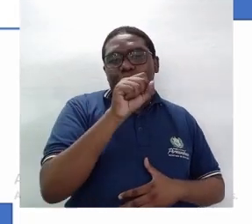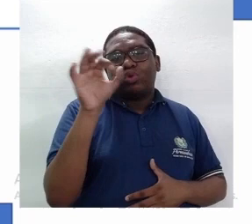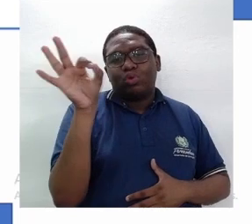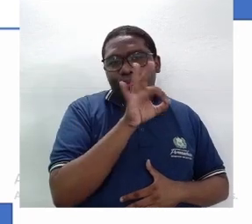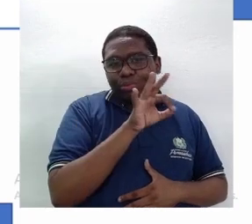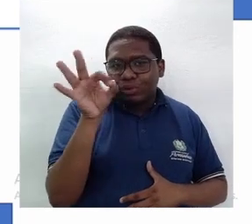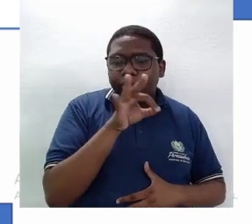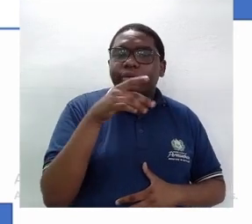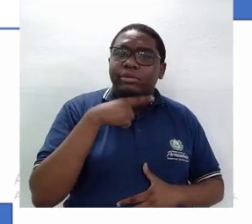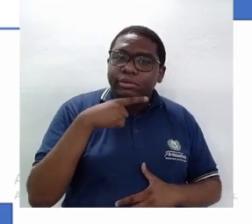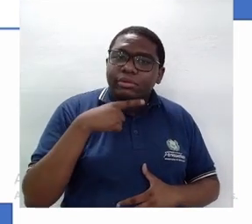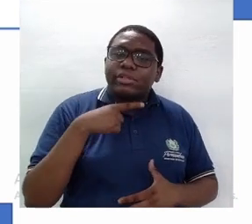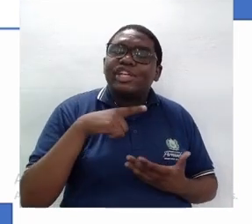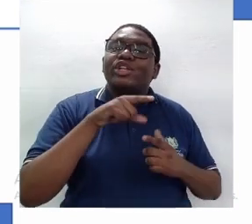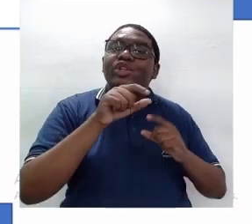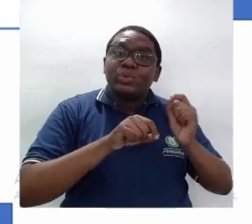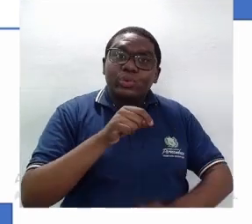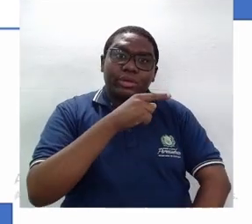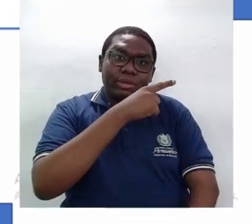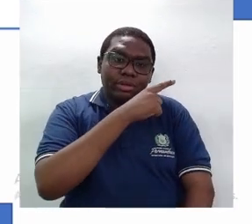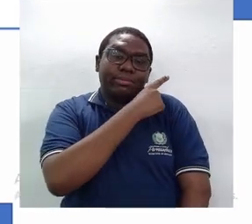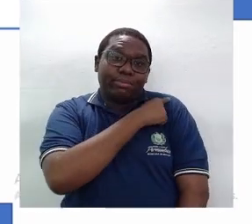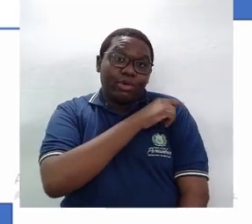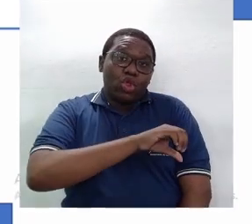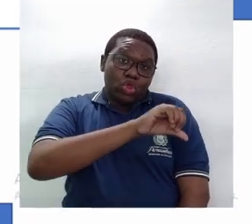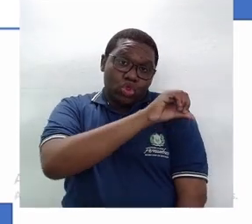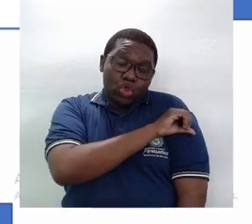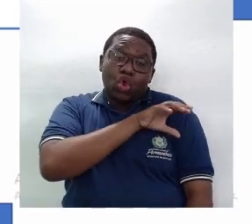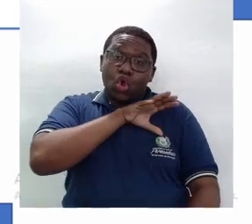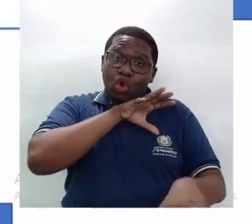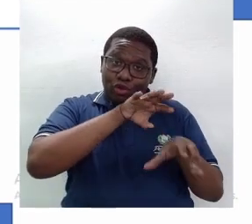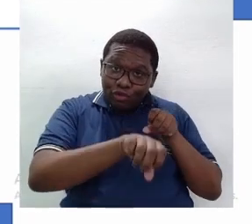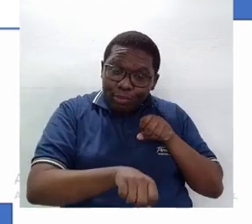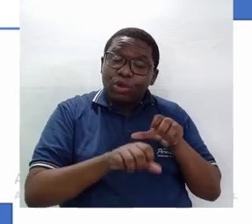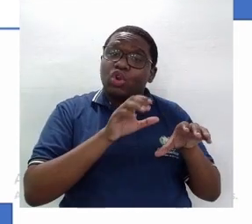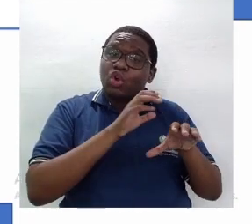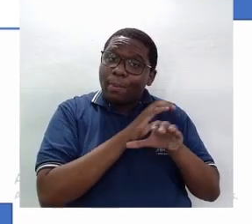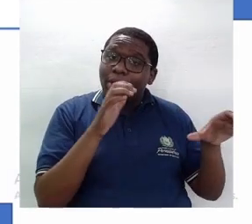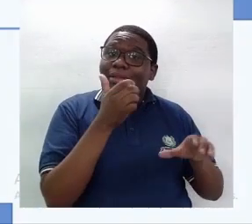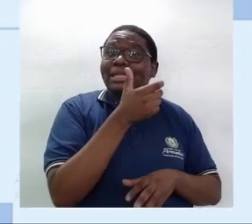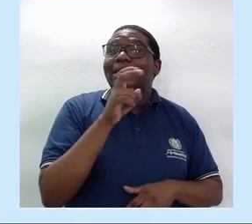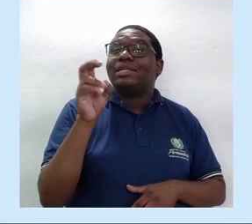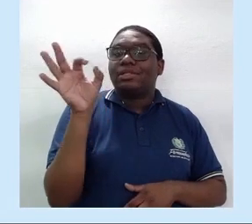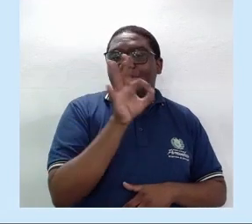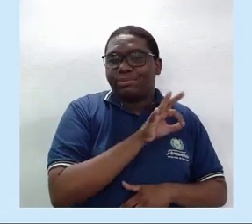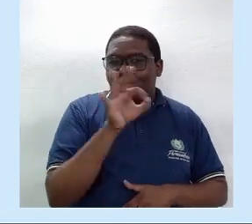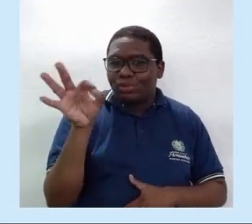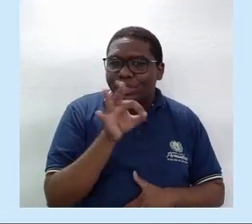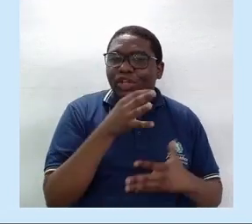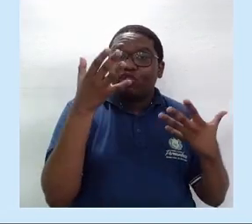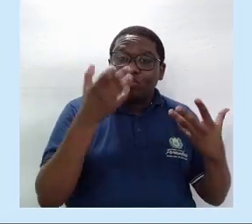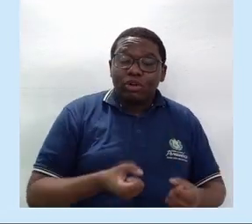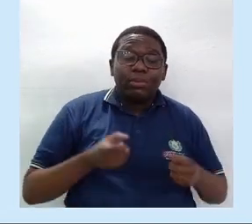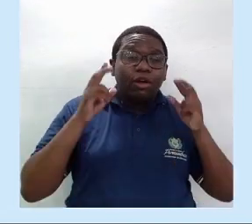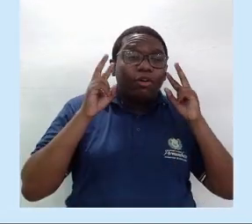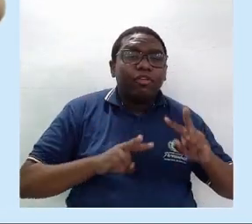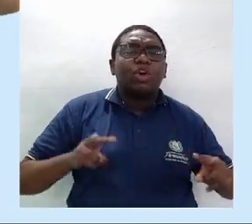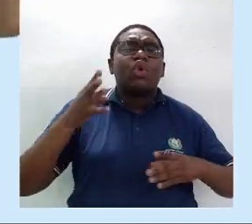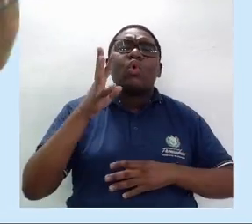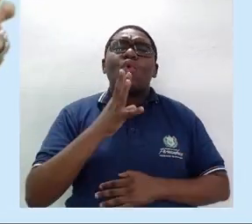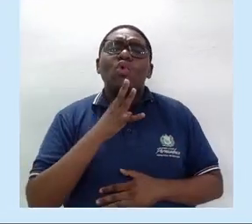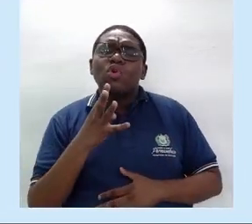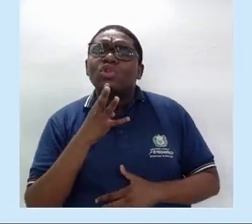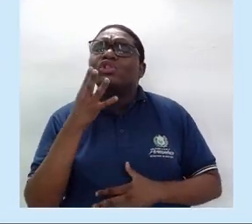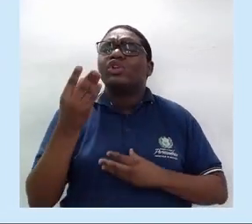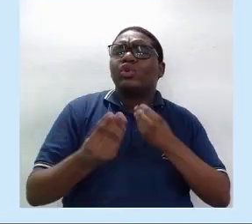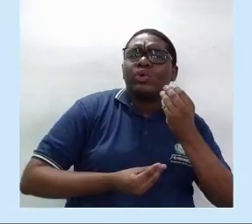com ensino fundamental incompleto, 15%. Então vamos ver aqui, conhecer um pouco, vejam só os